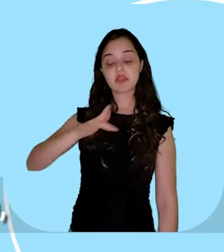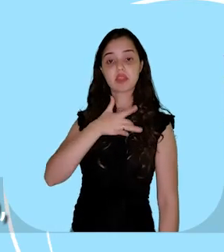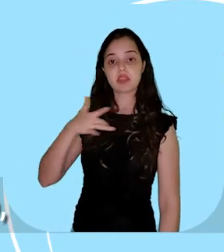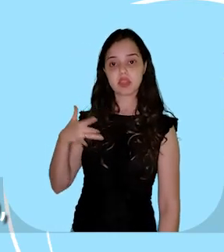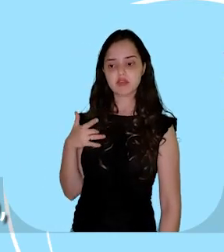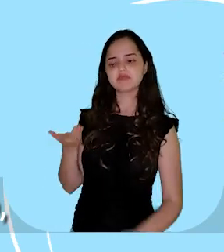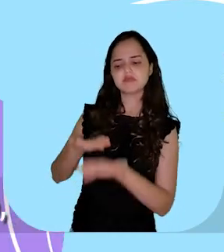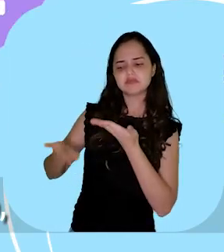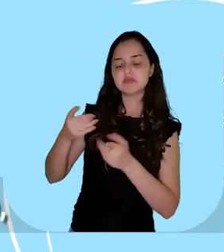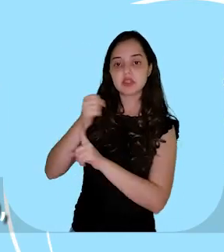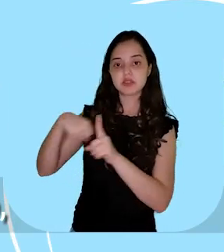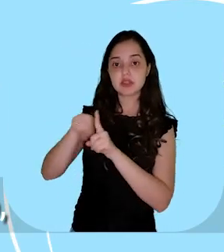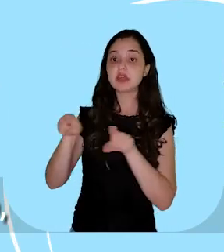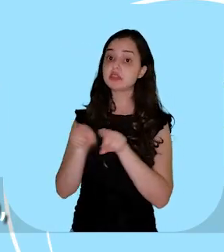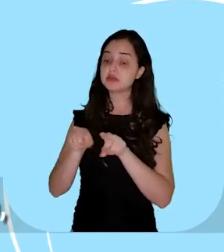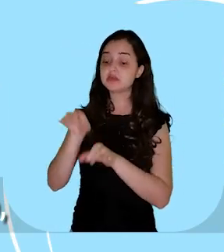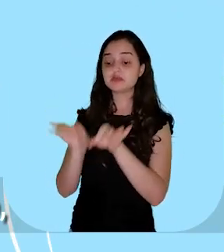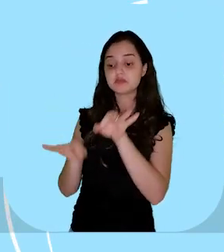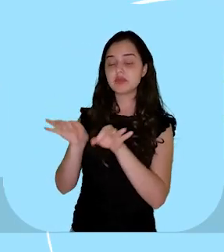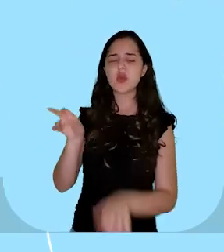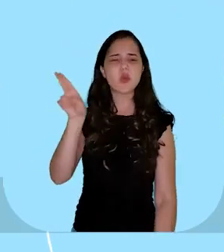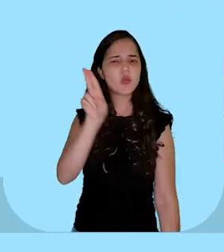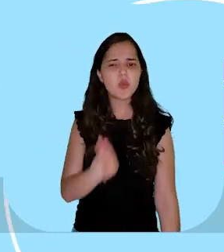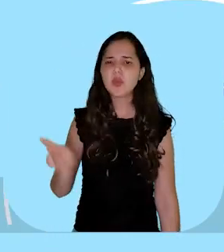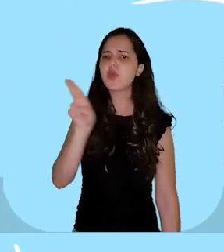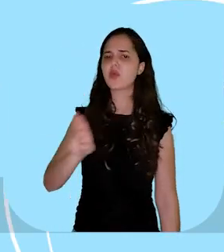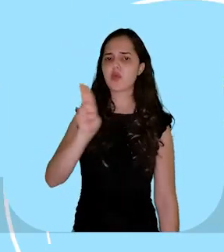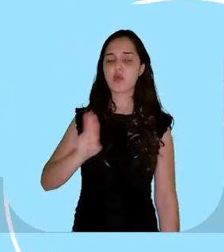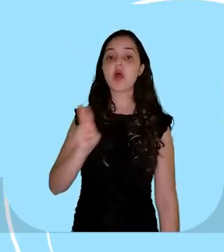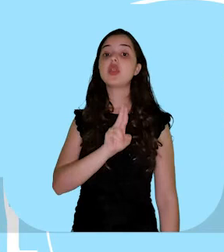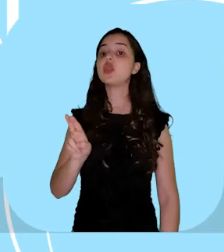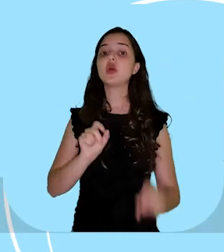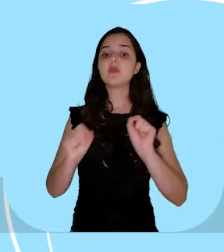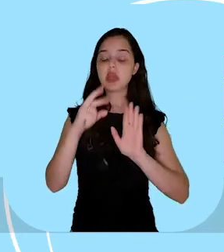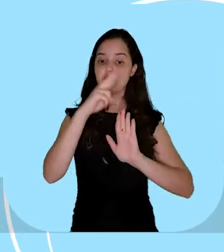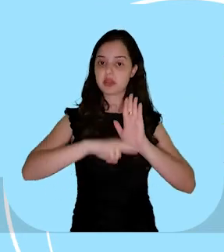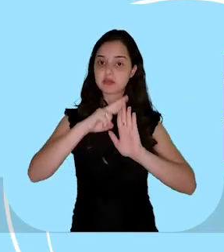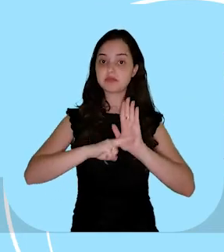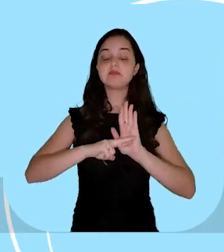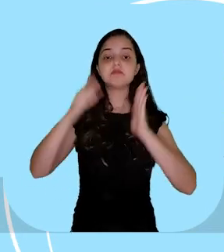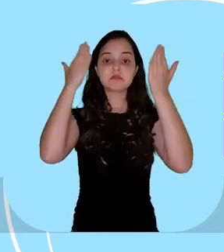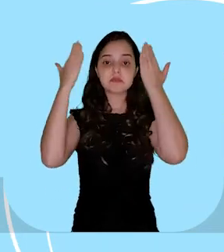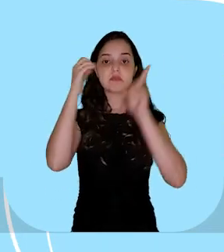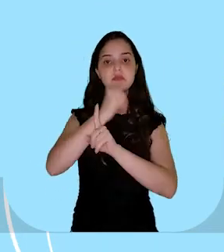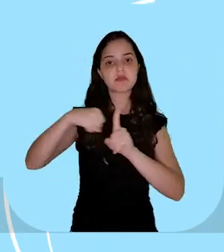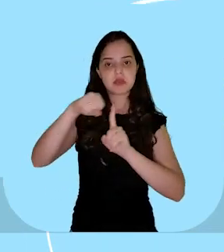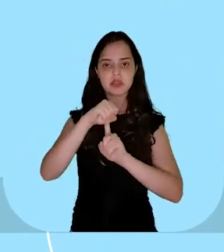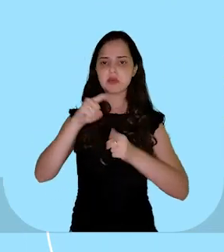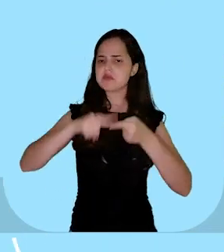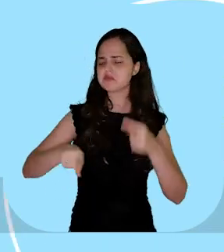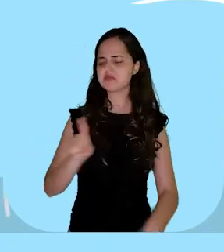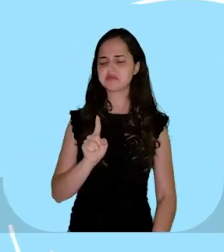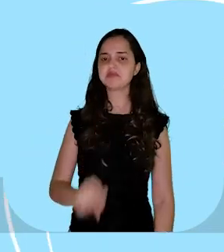saúde, assistência social e no judiciário, se utiliza muito a nomenclatura relatório psicossocial, que não